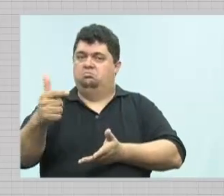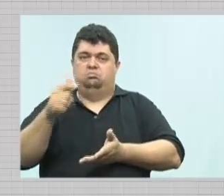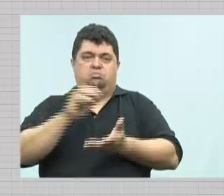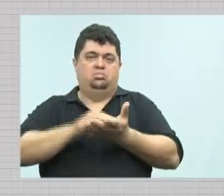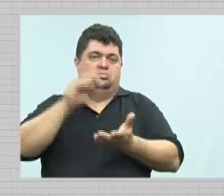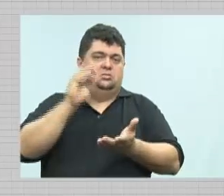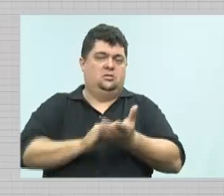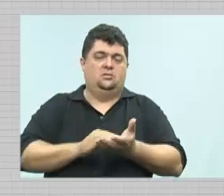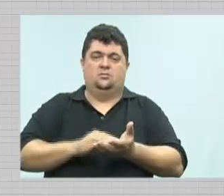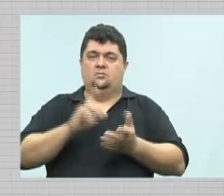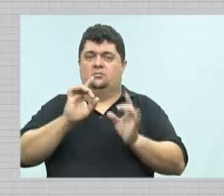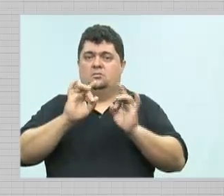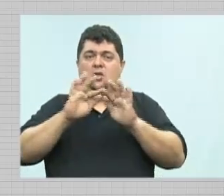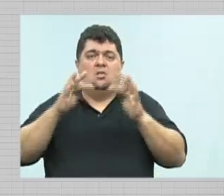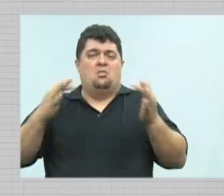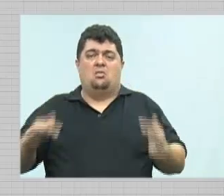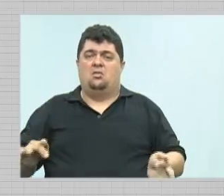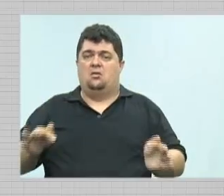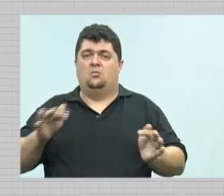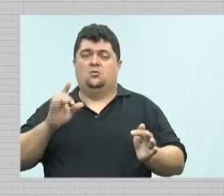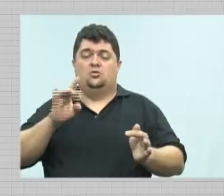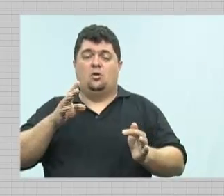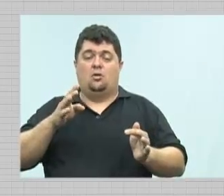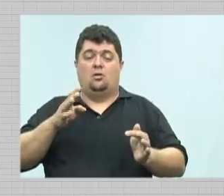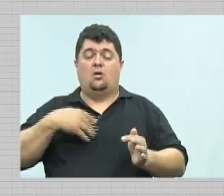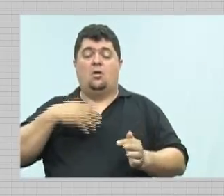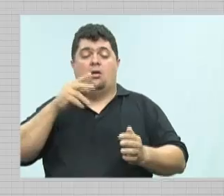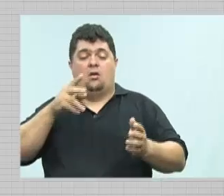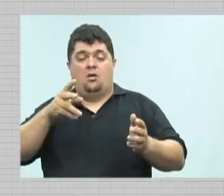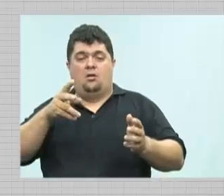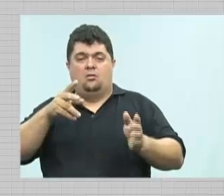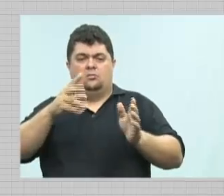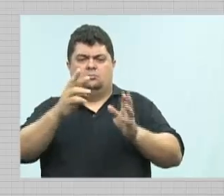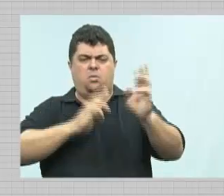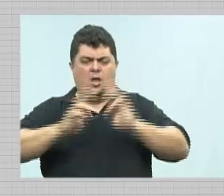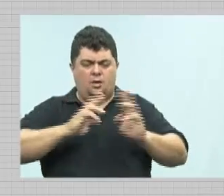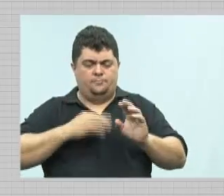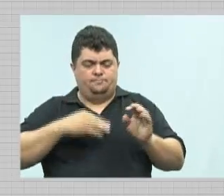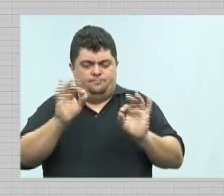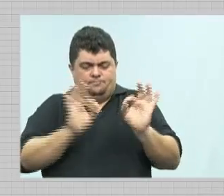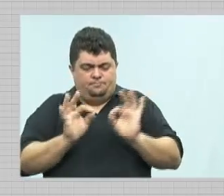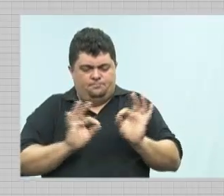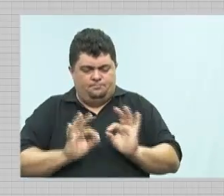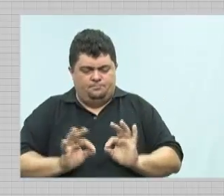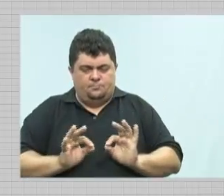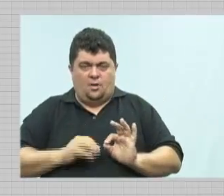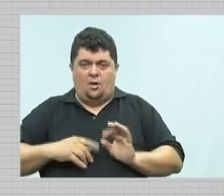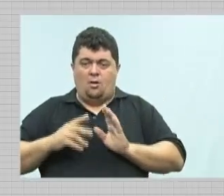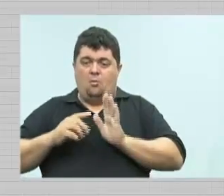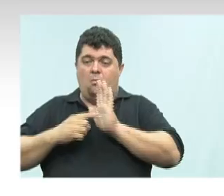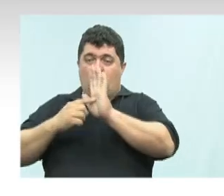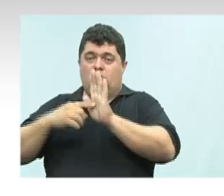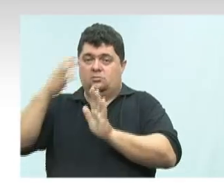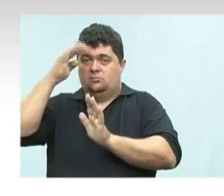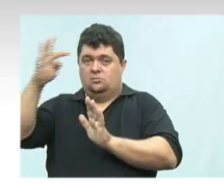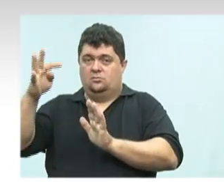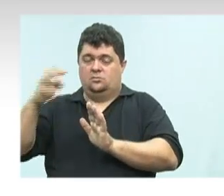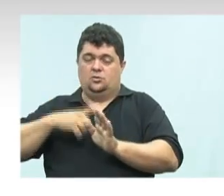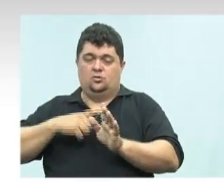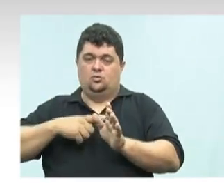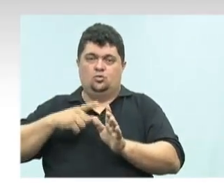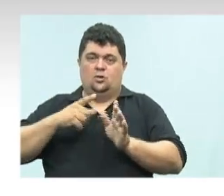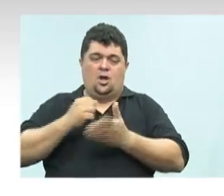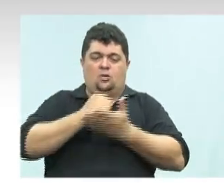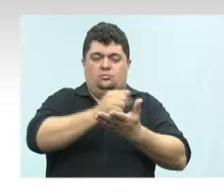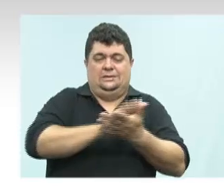e simplesmente também vai fazer uma análise de dados ao final e apresentar a sua teoria a respeito, sem fazer nenhuma